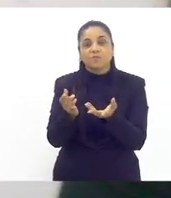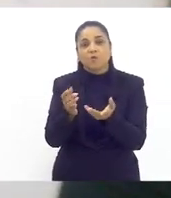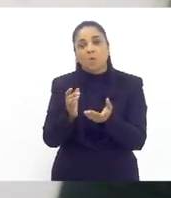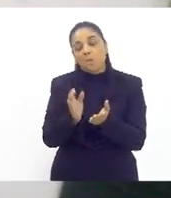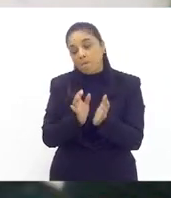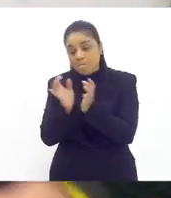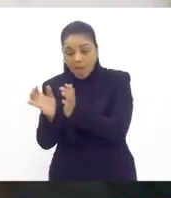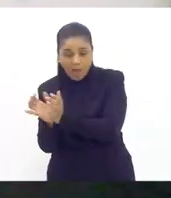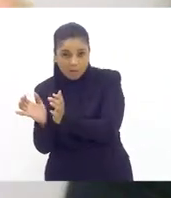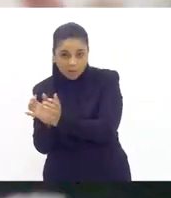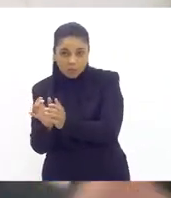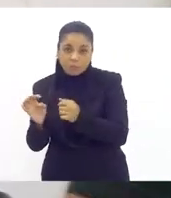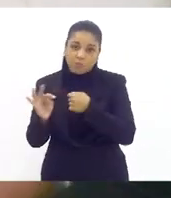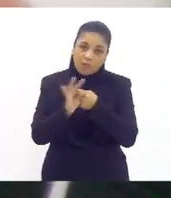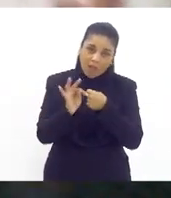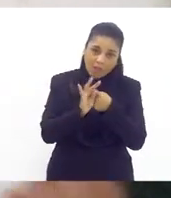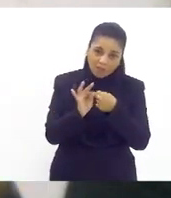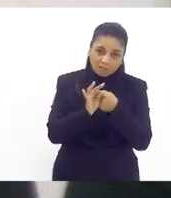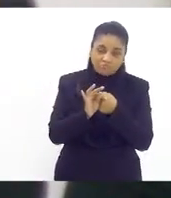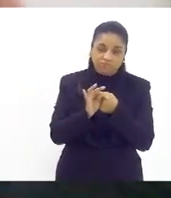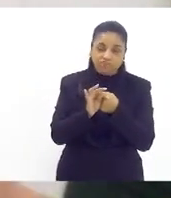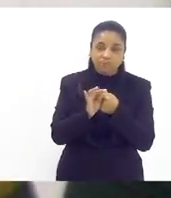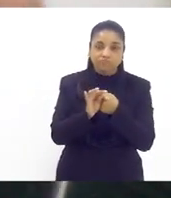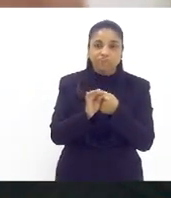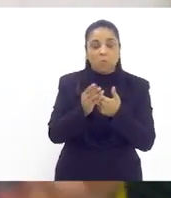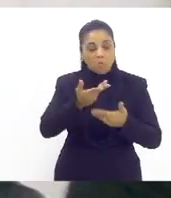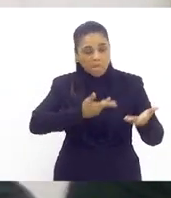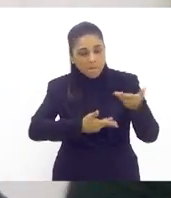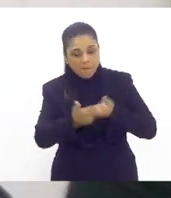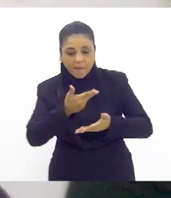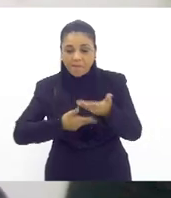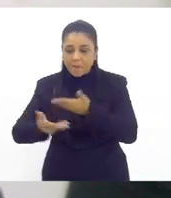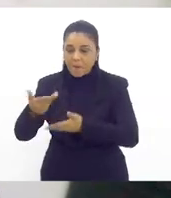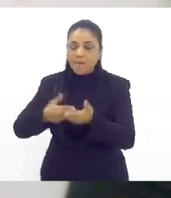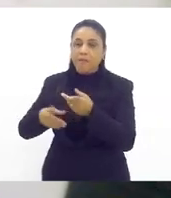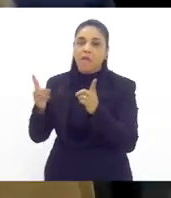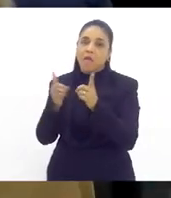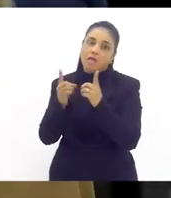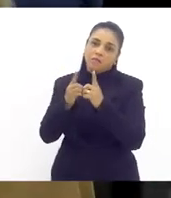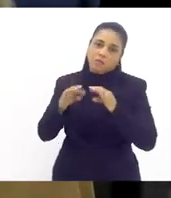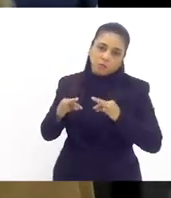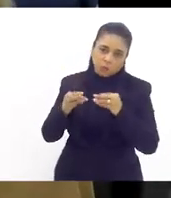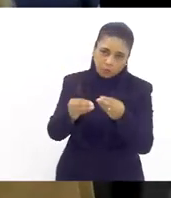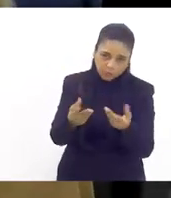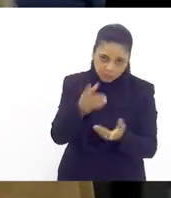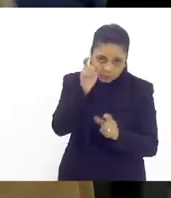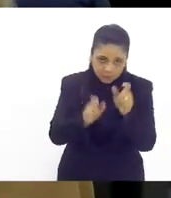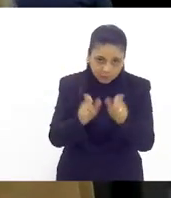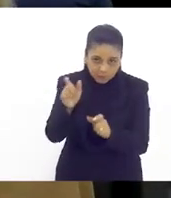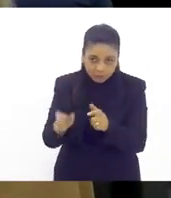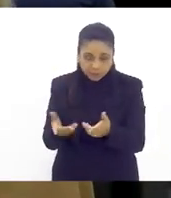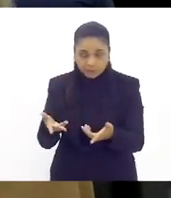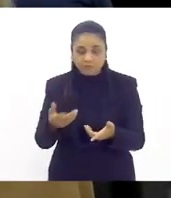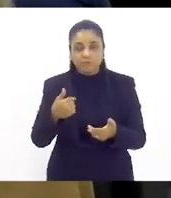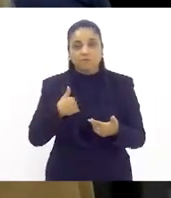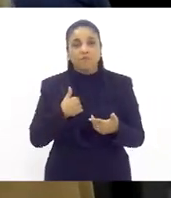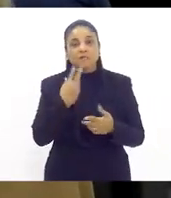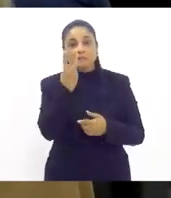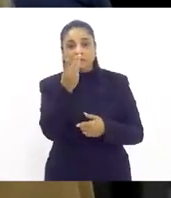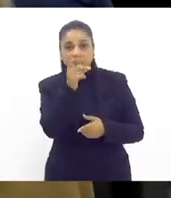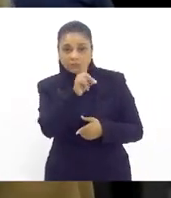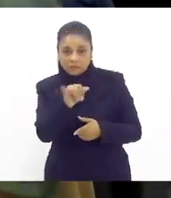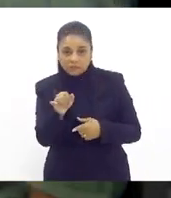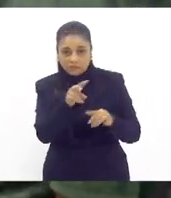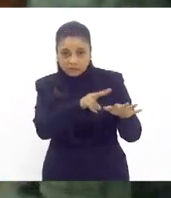parte da equipe técnica porque a gente tá disposto a fazer uma rotatividade para tentar atender todo mundo então são três dias